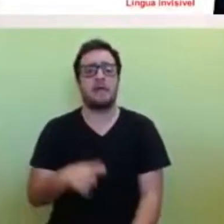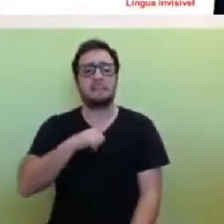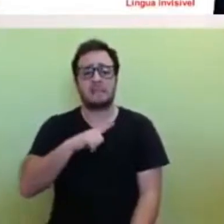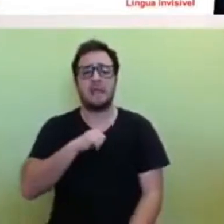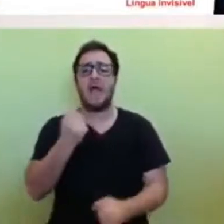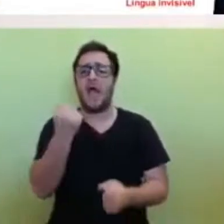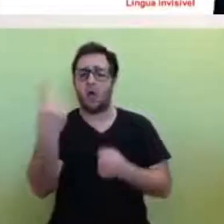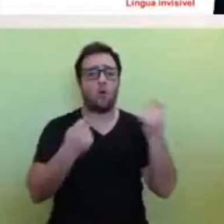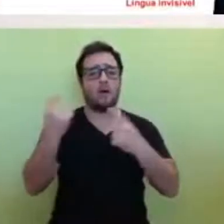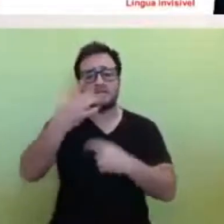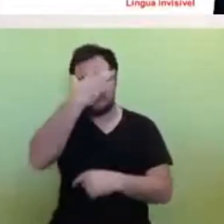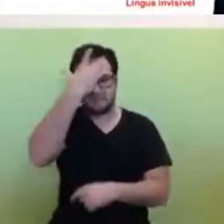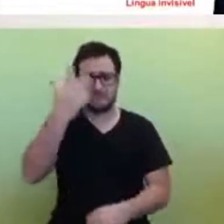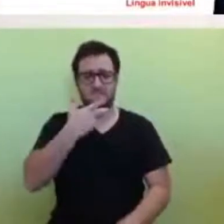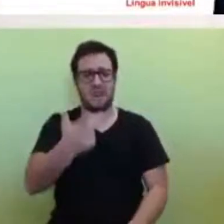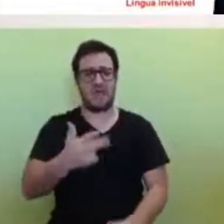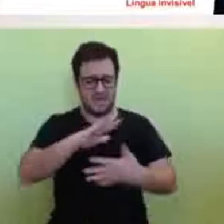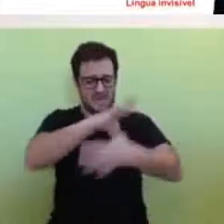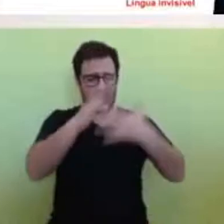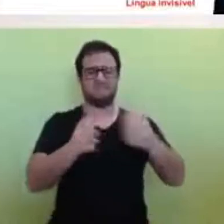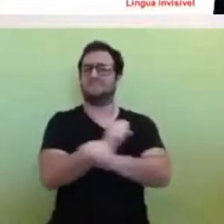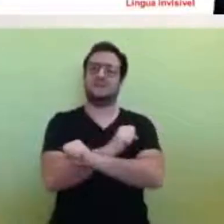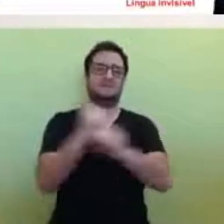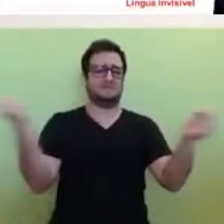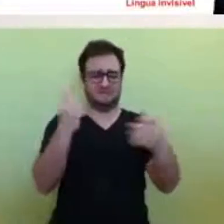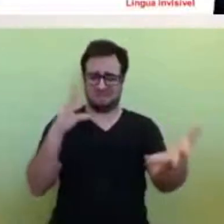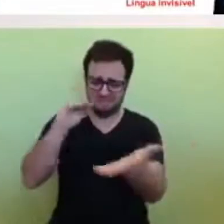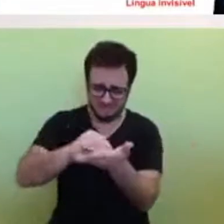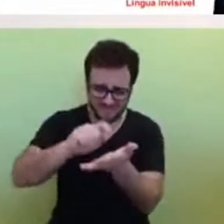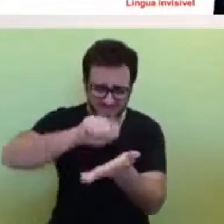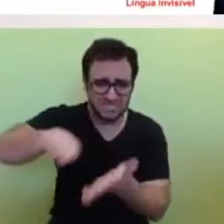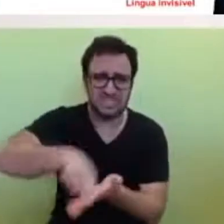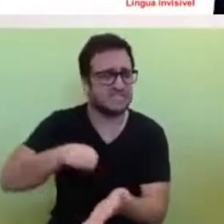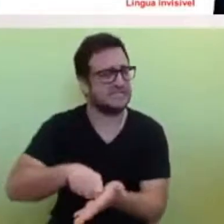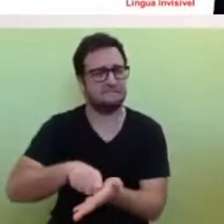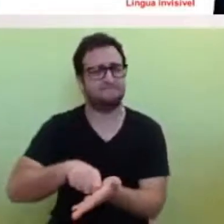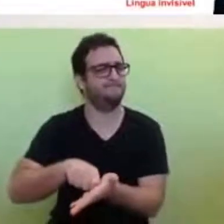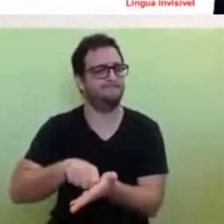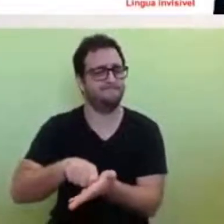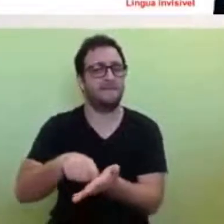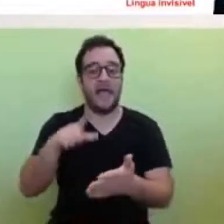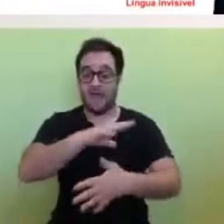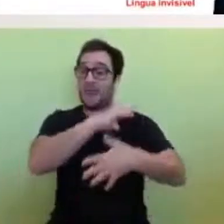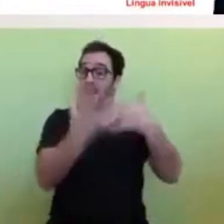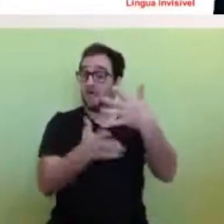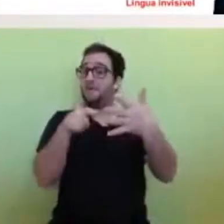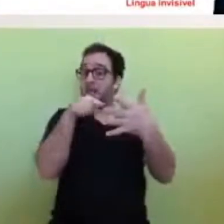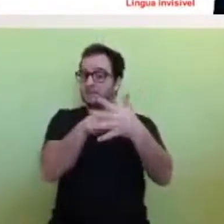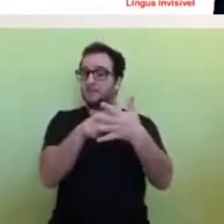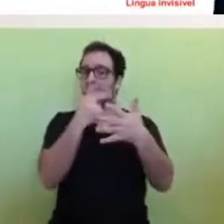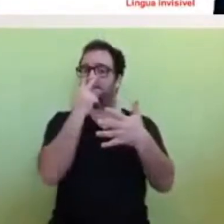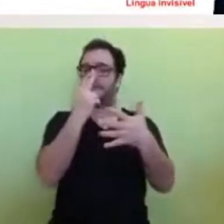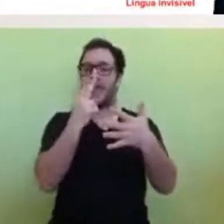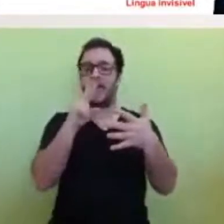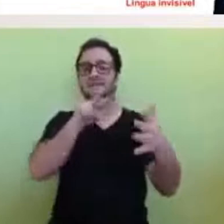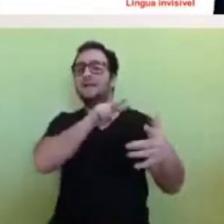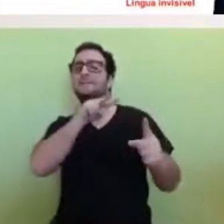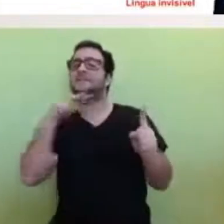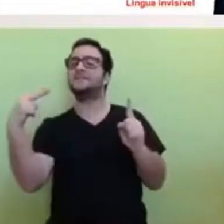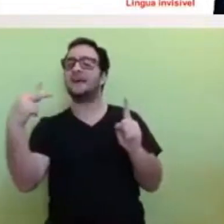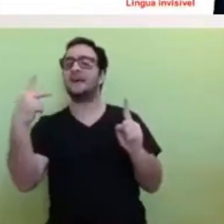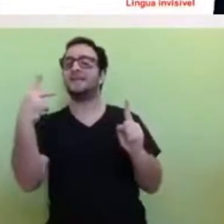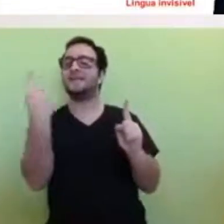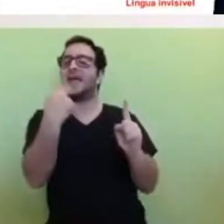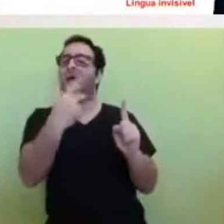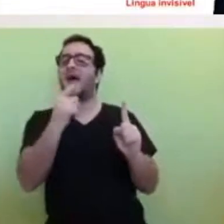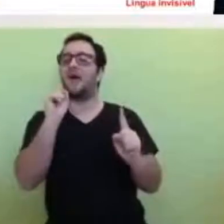sinais. Por quê? É como as pessoas dizem, porque é uma língua tridimensional, ou porque é